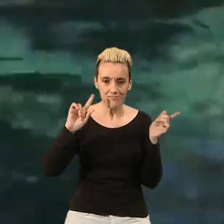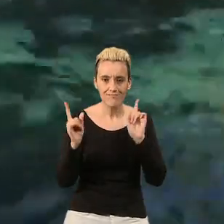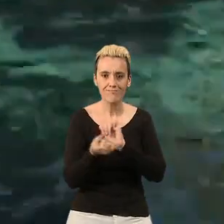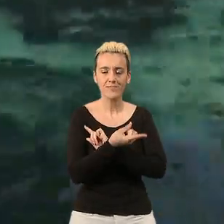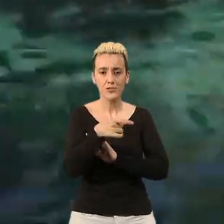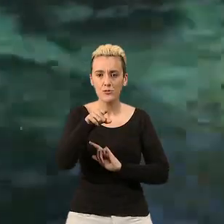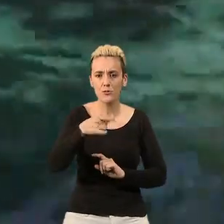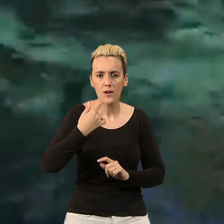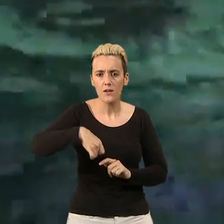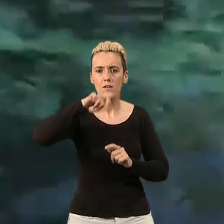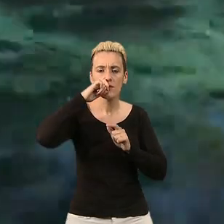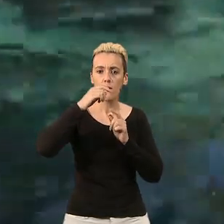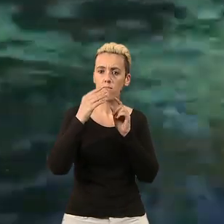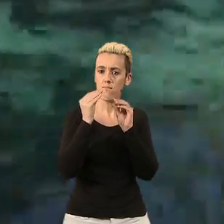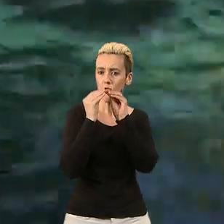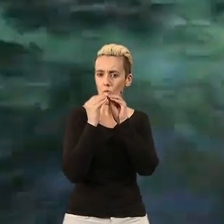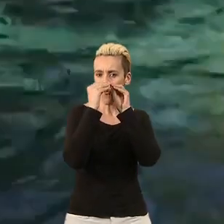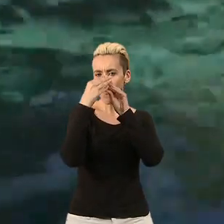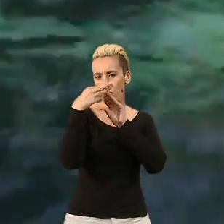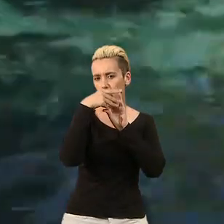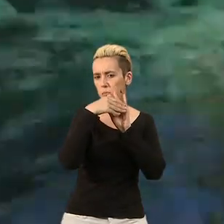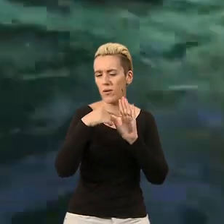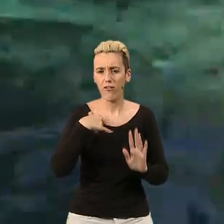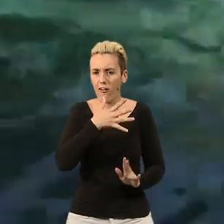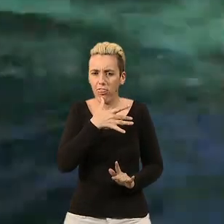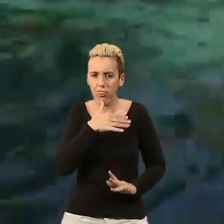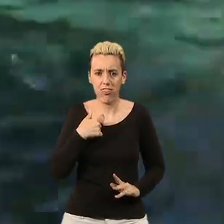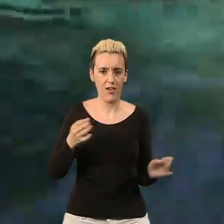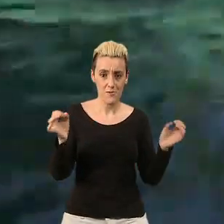boca, que eu não tenho nojo dela.